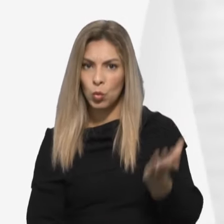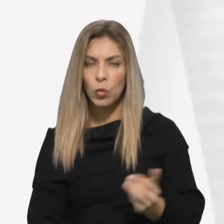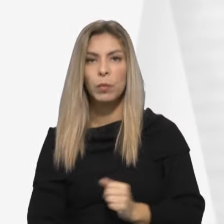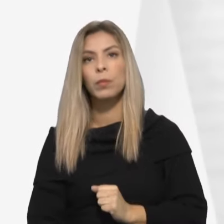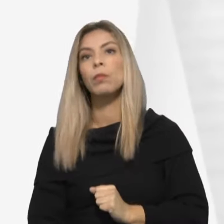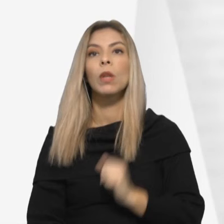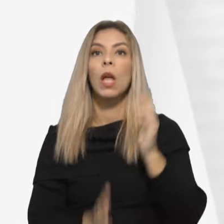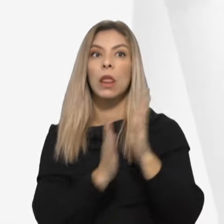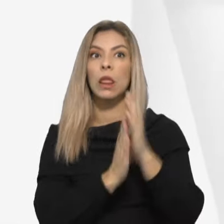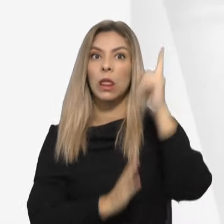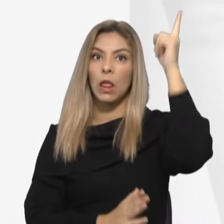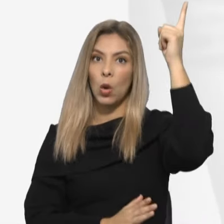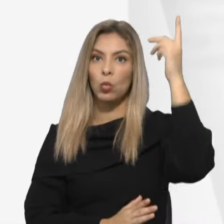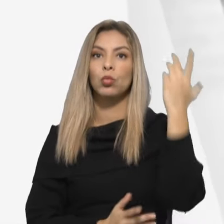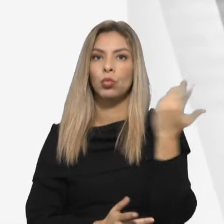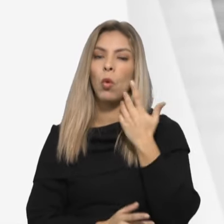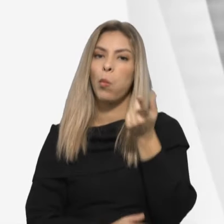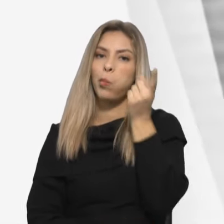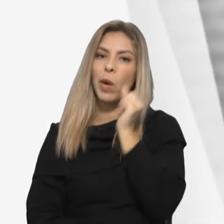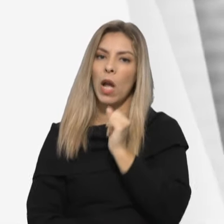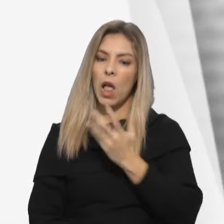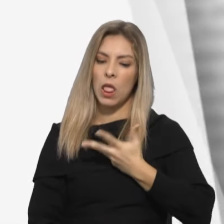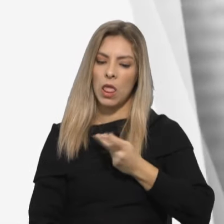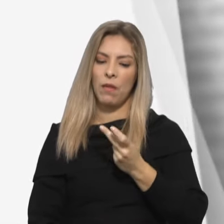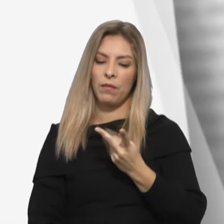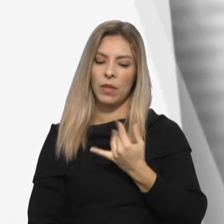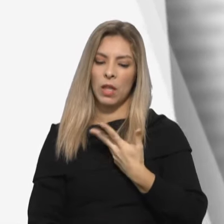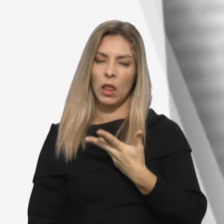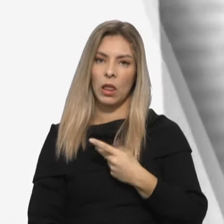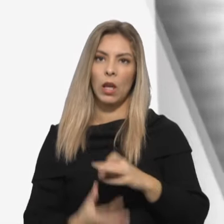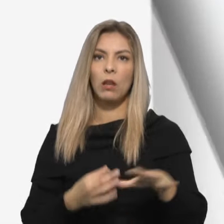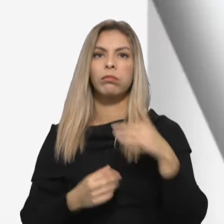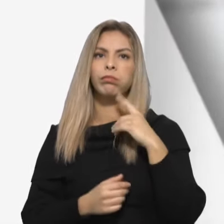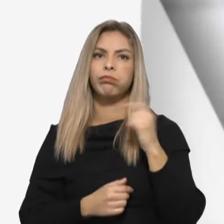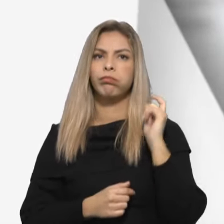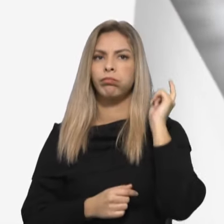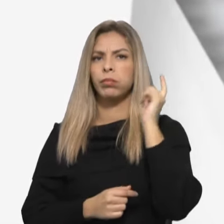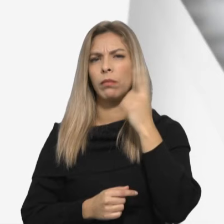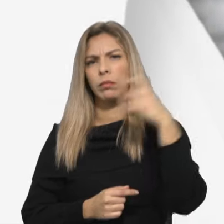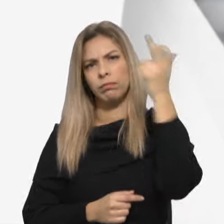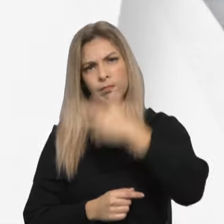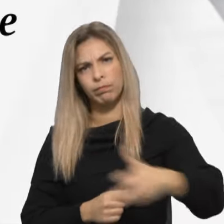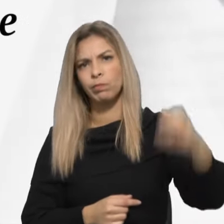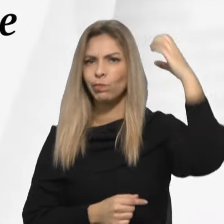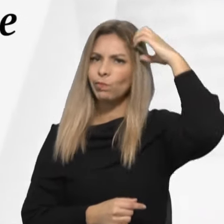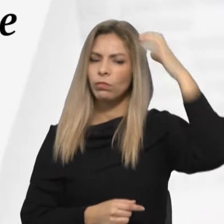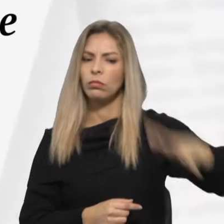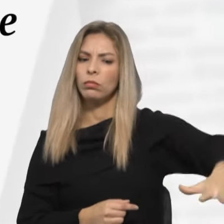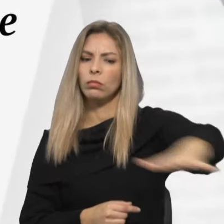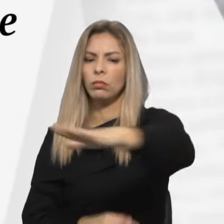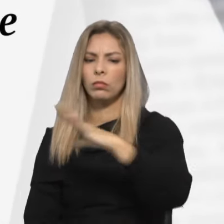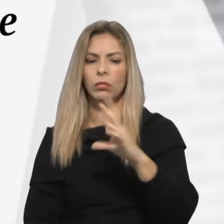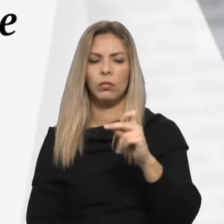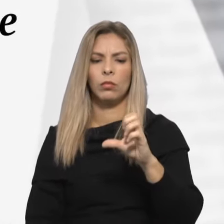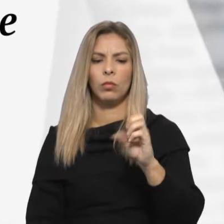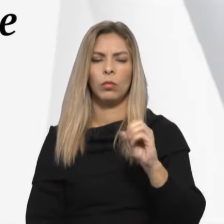dará o trono de seu pai David. Reinará eternamente sobre a casa de Jacob e o seu reinado não terá fim.